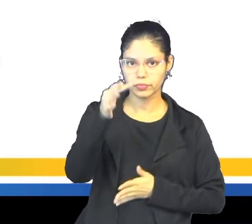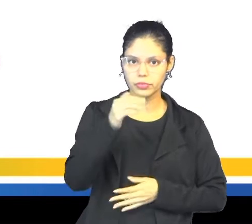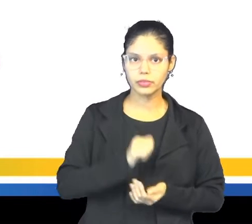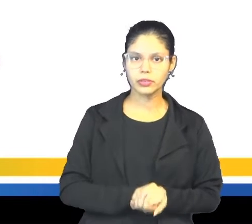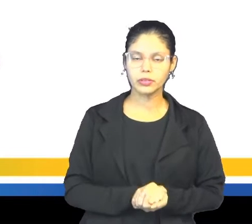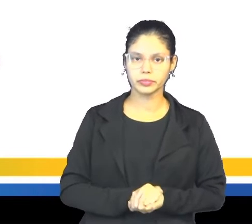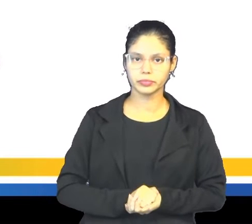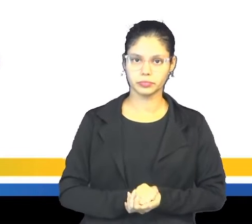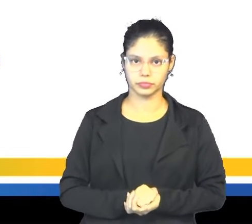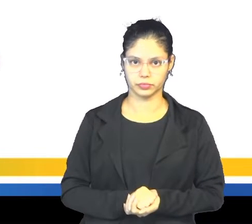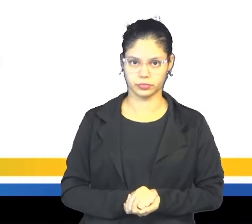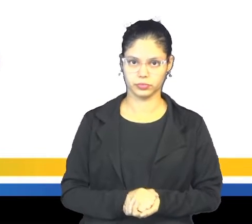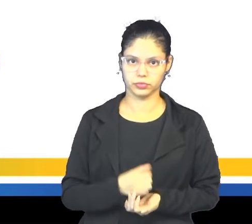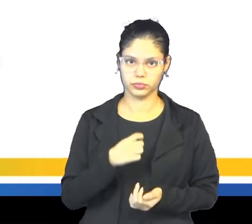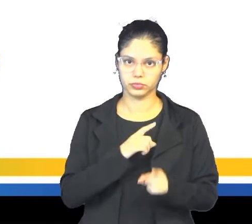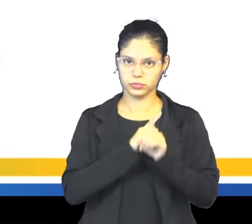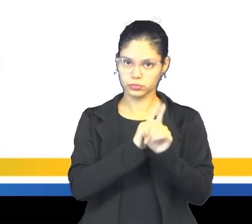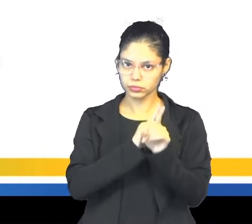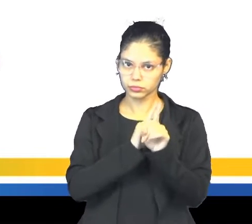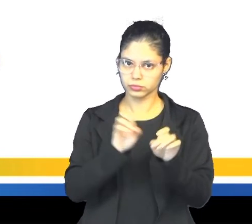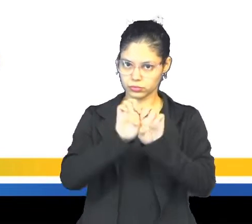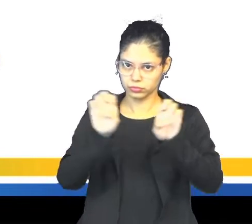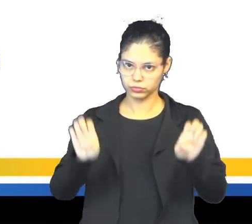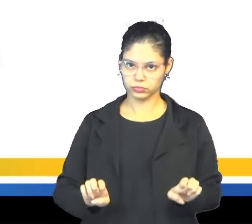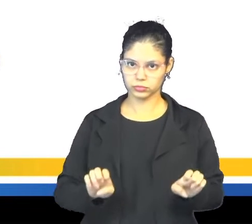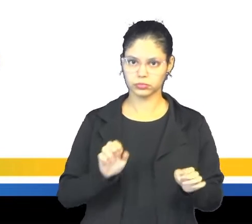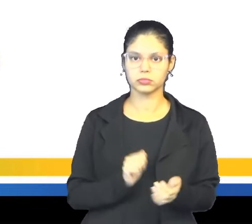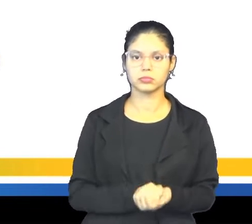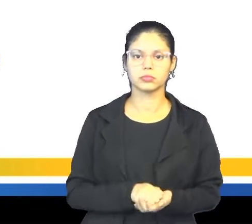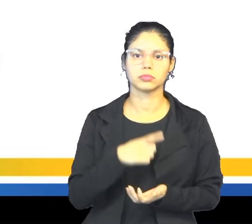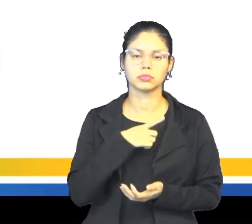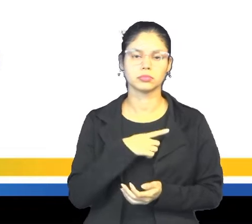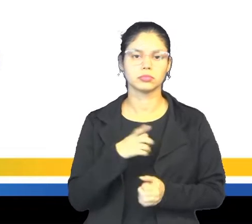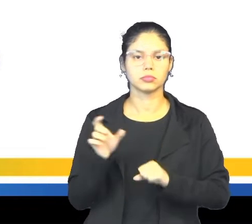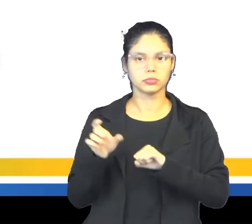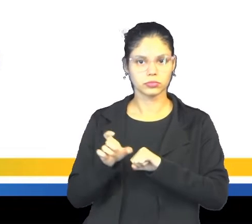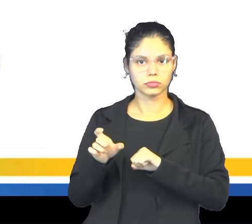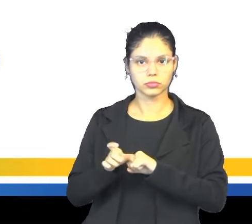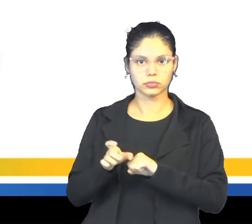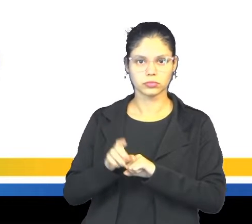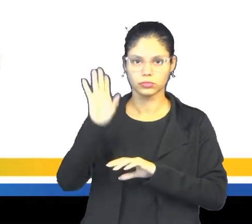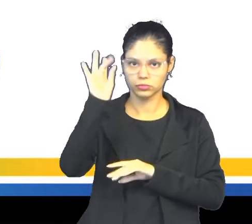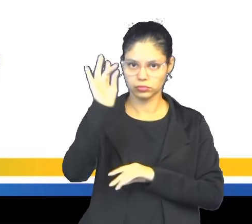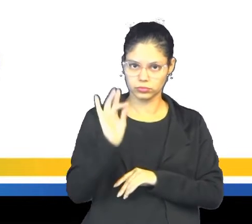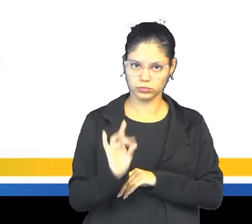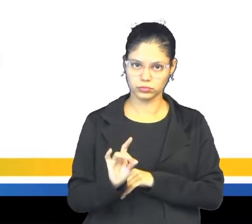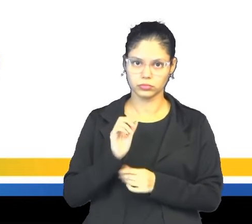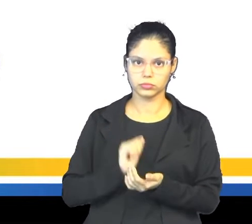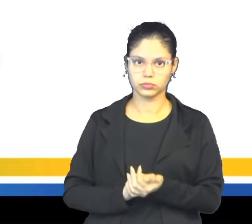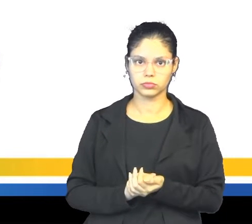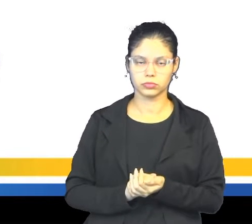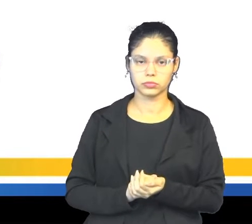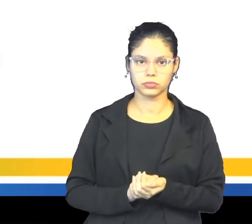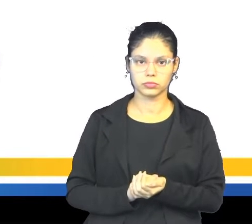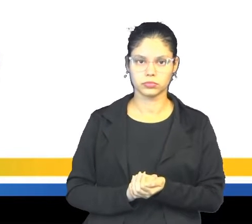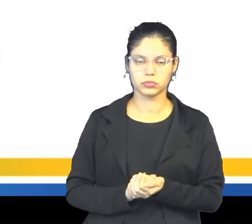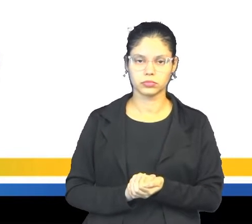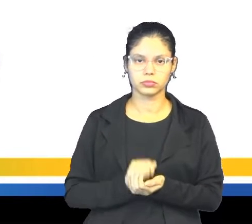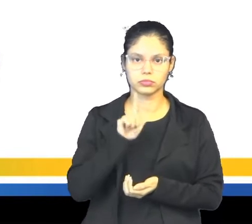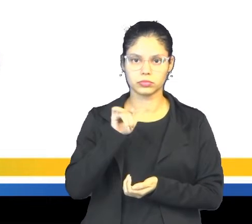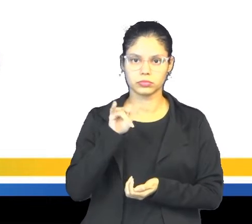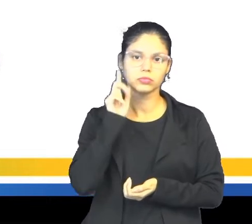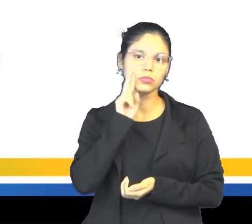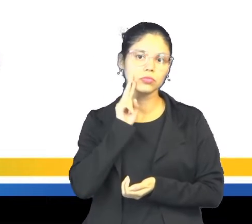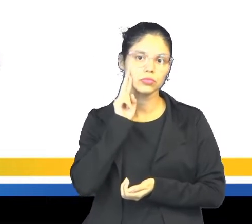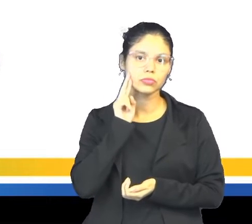forma afirmativa segue na seguinte estrutura. Nós temos o sujeito, que está destacado aí com a cor lilás, né? Um pouquinho